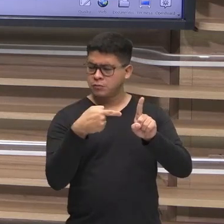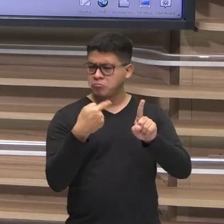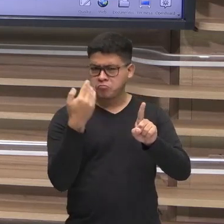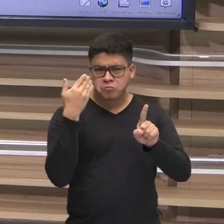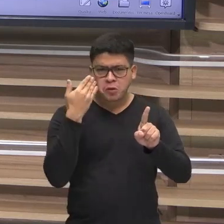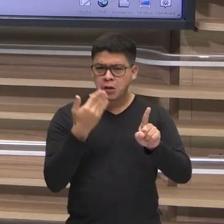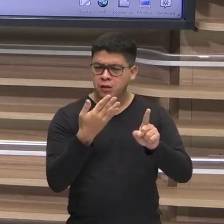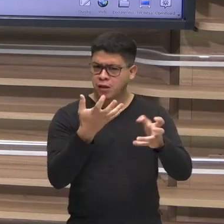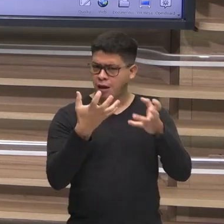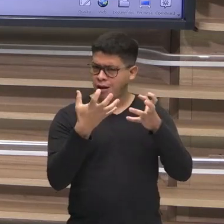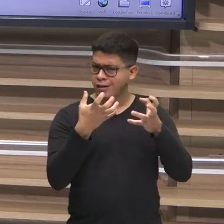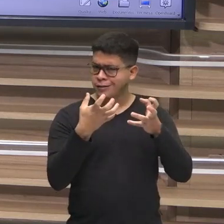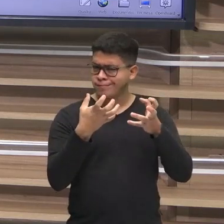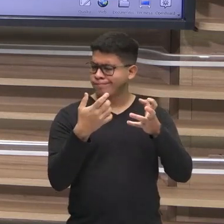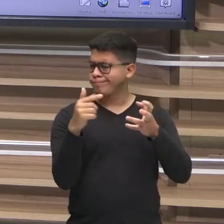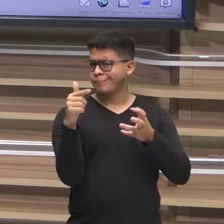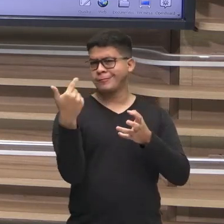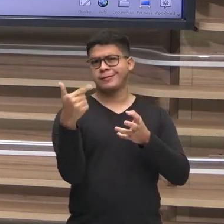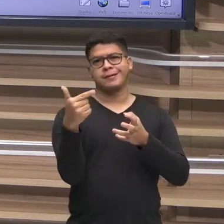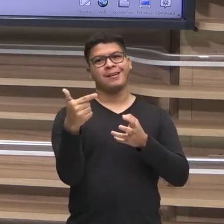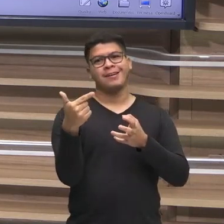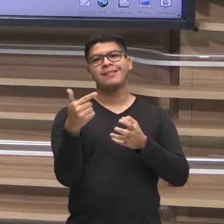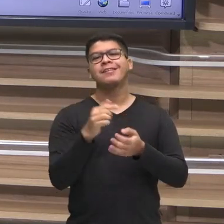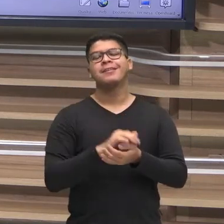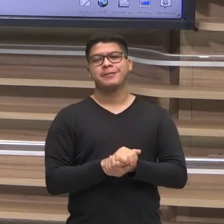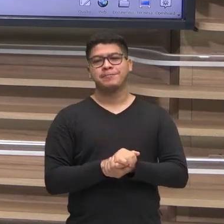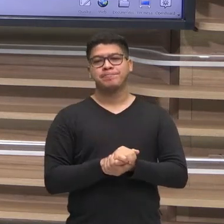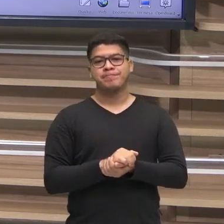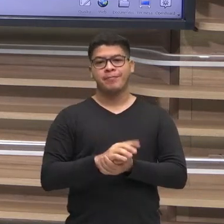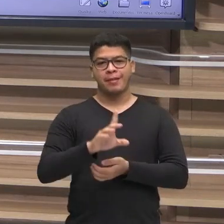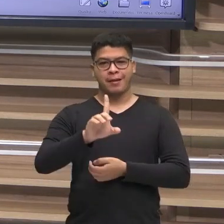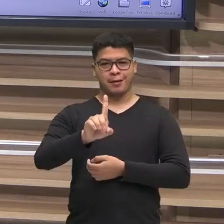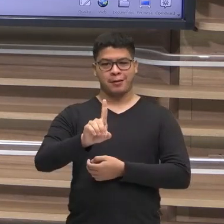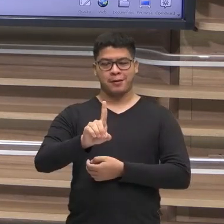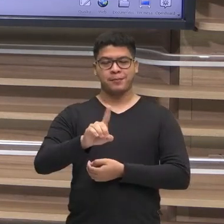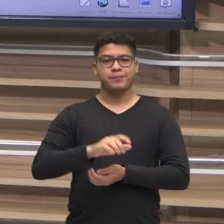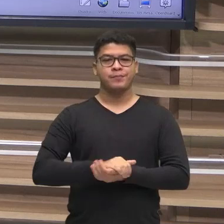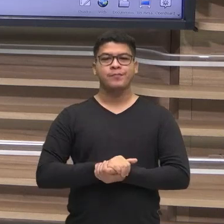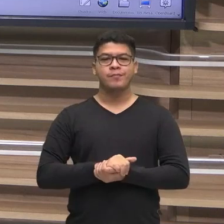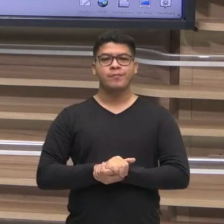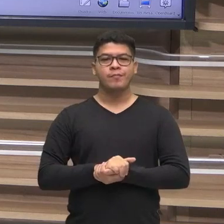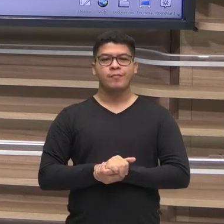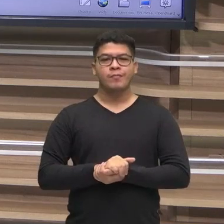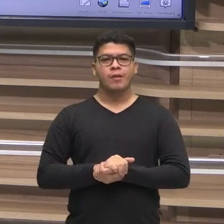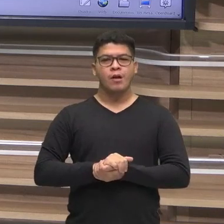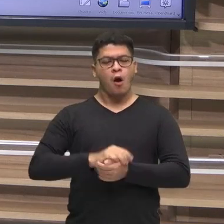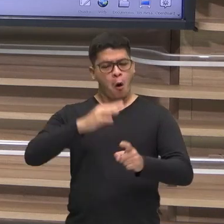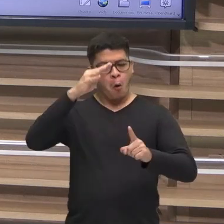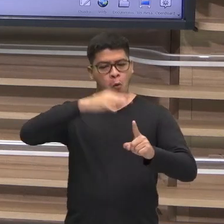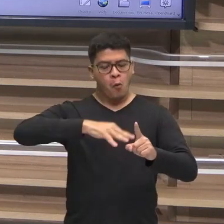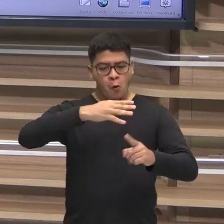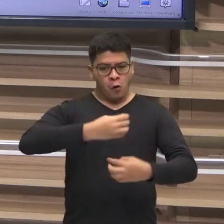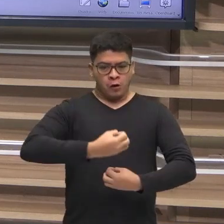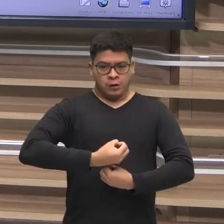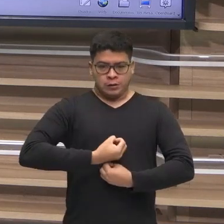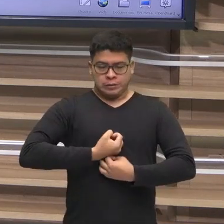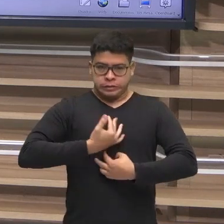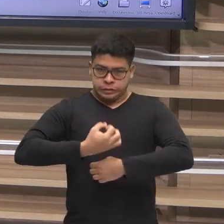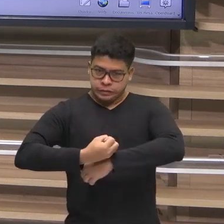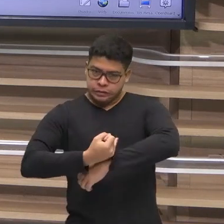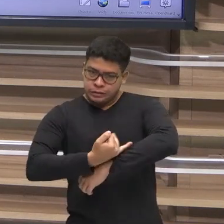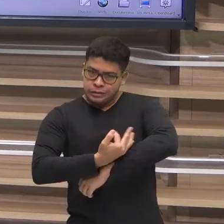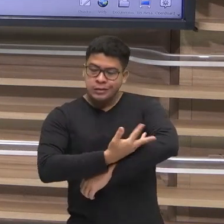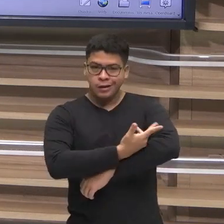que acabamos de ler? Também não, certo? Letra D, supervalorização das emoções. Temos